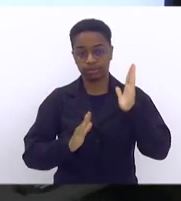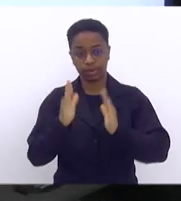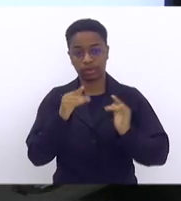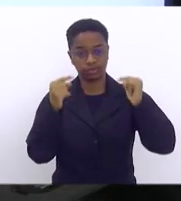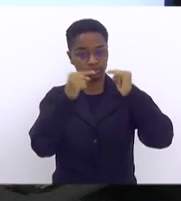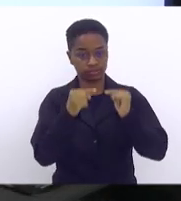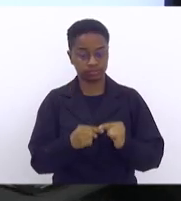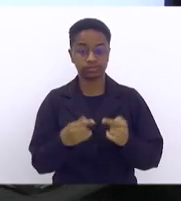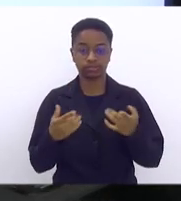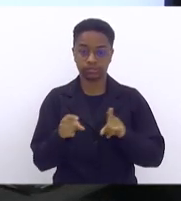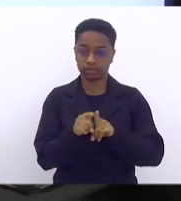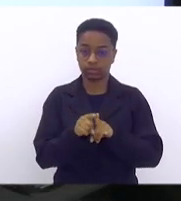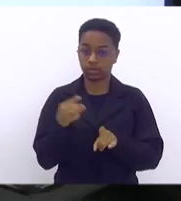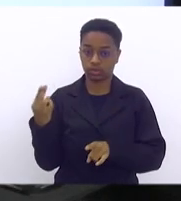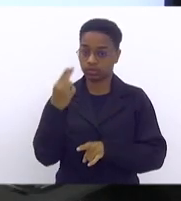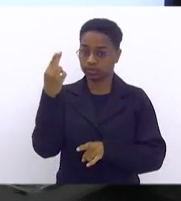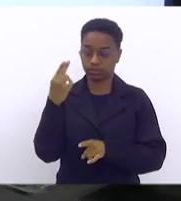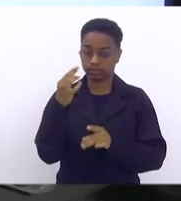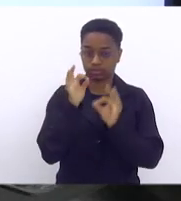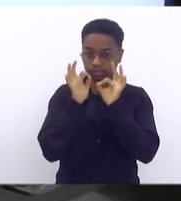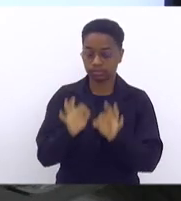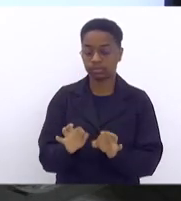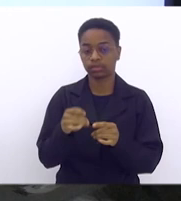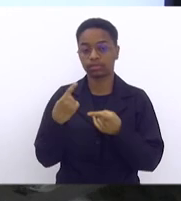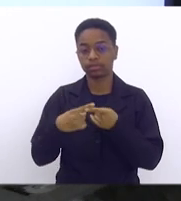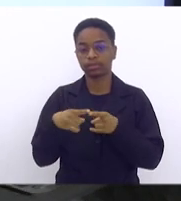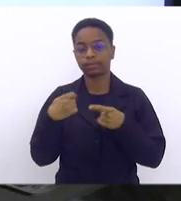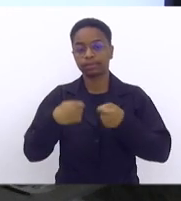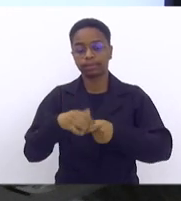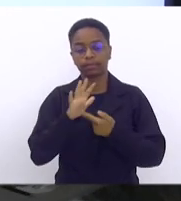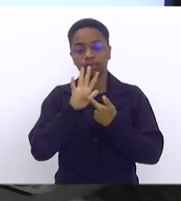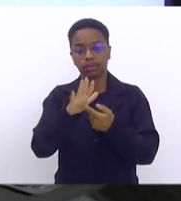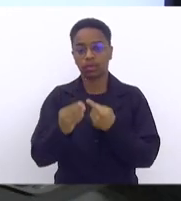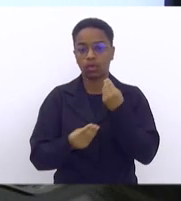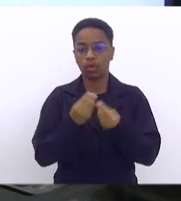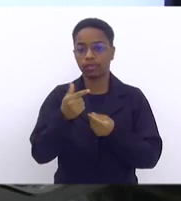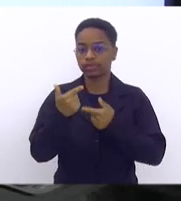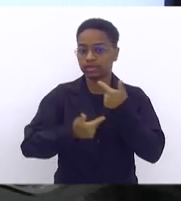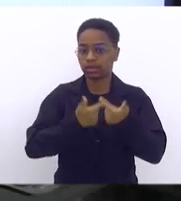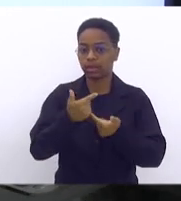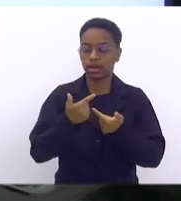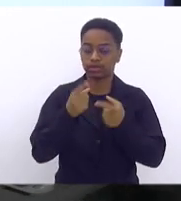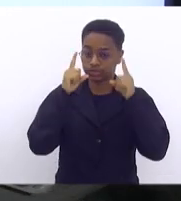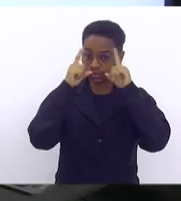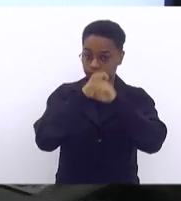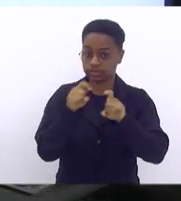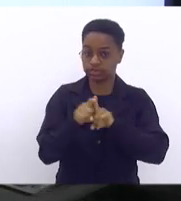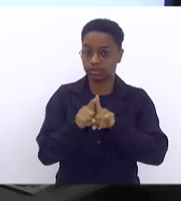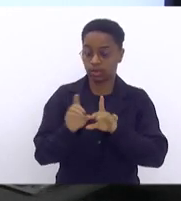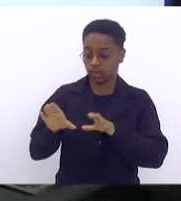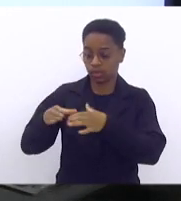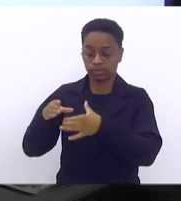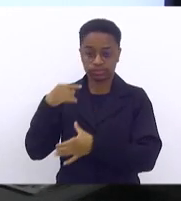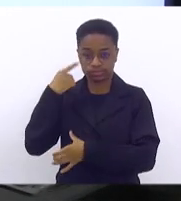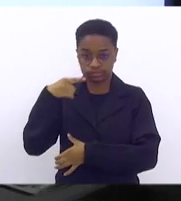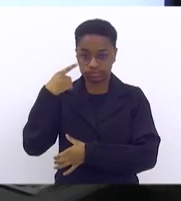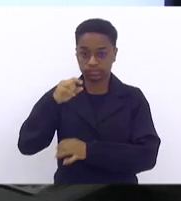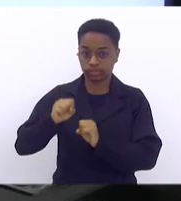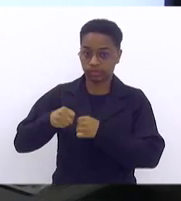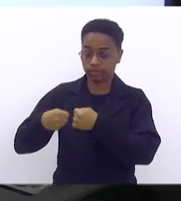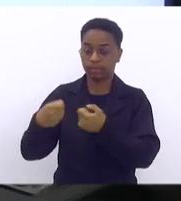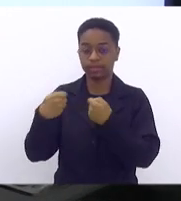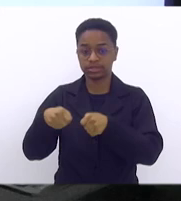não foi suficiente. Isso é importante para a gente mostrar como é um trabalho muito difícil que a defesa tem de ficar, desde o início do processo, apontando